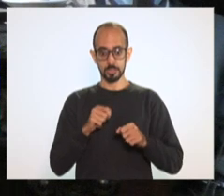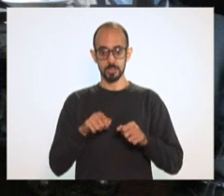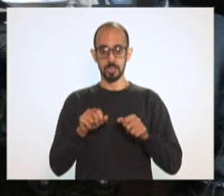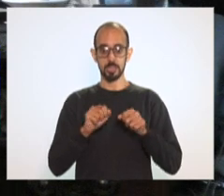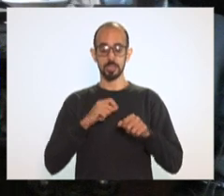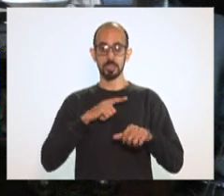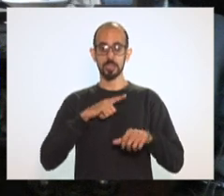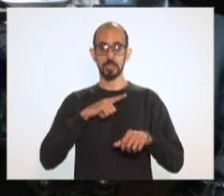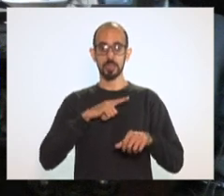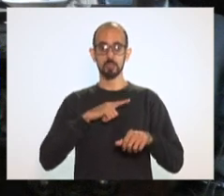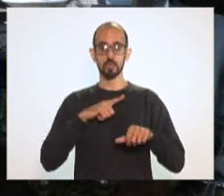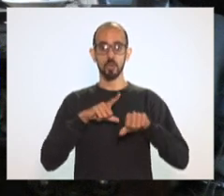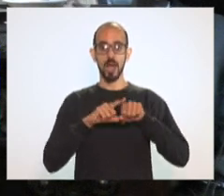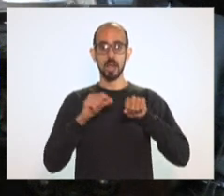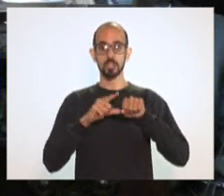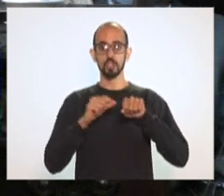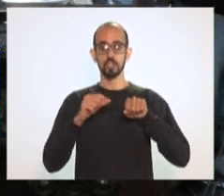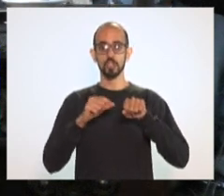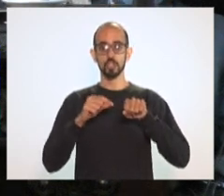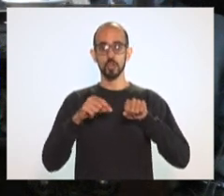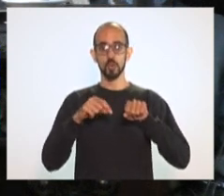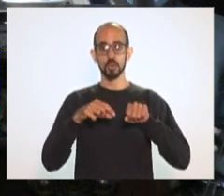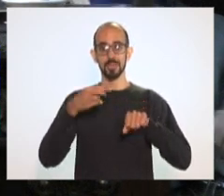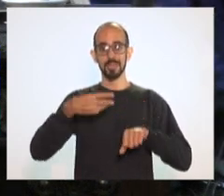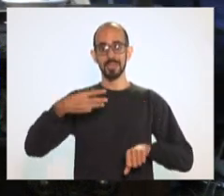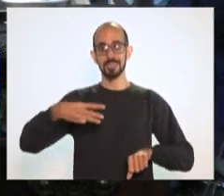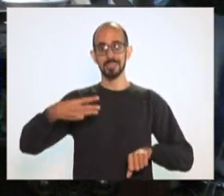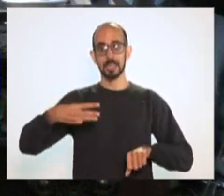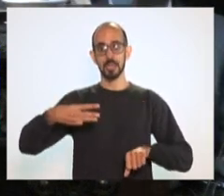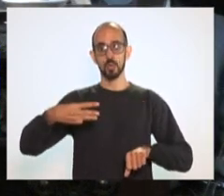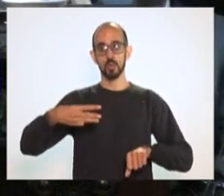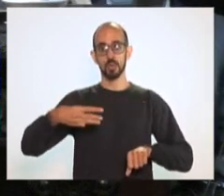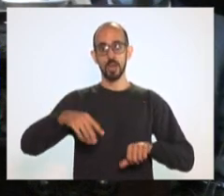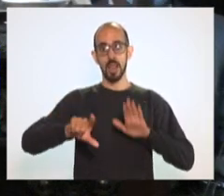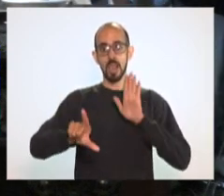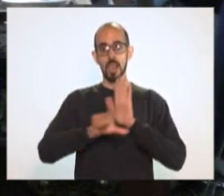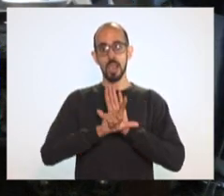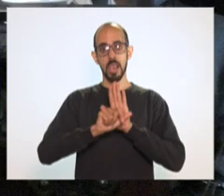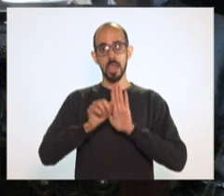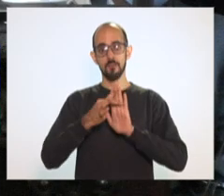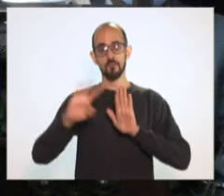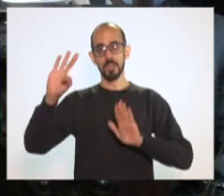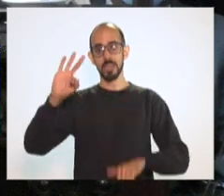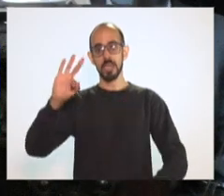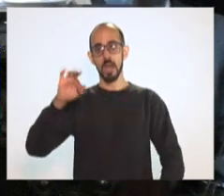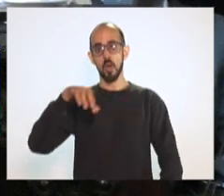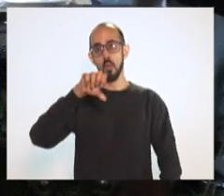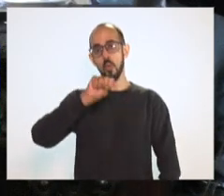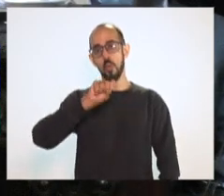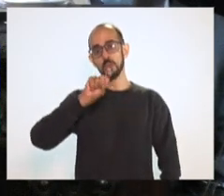artigo 3º para o 8º da Lei Federal 8666. É o contrário, nós estamos dentro da lei.